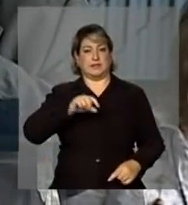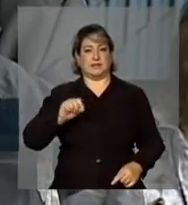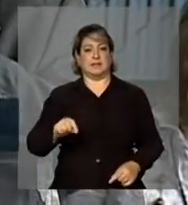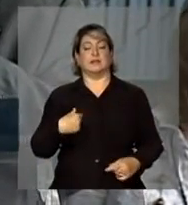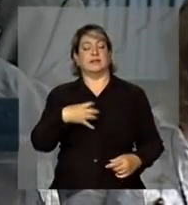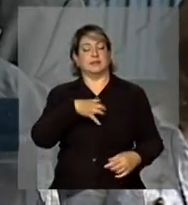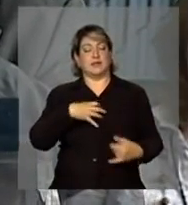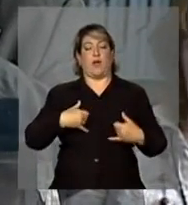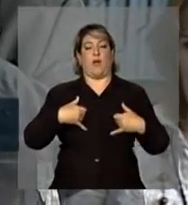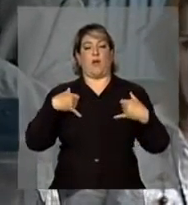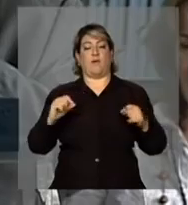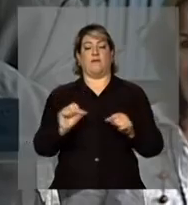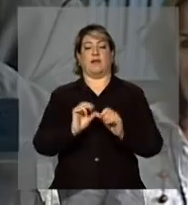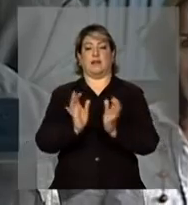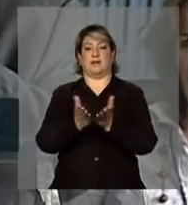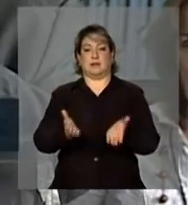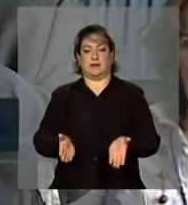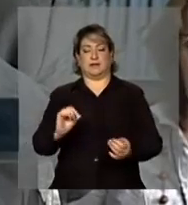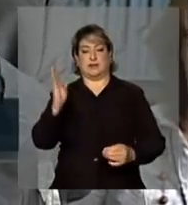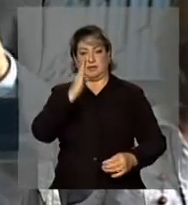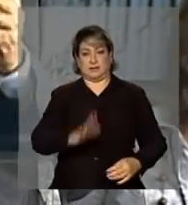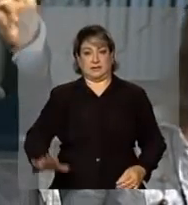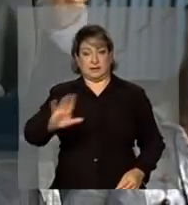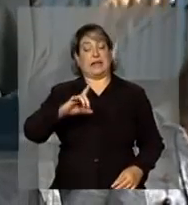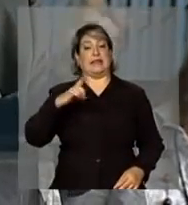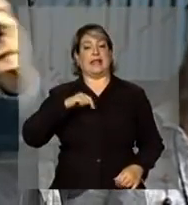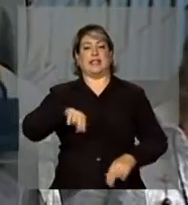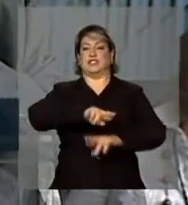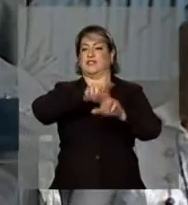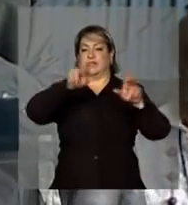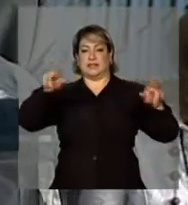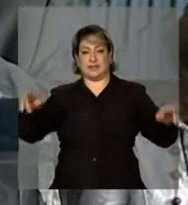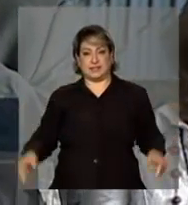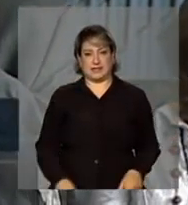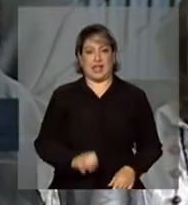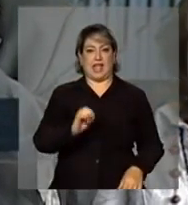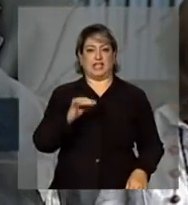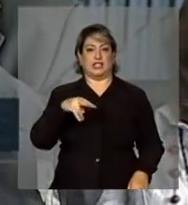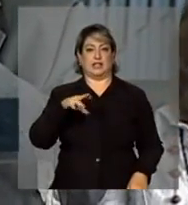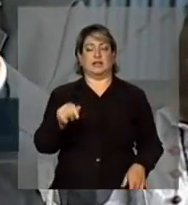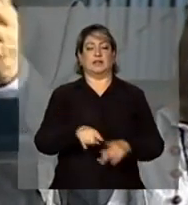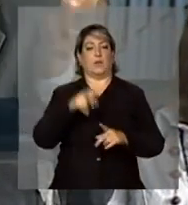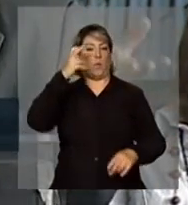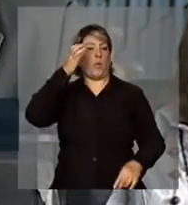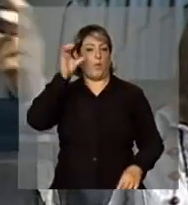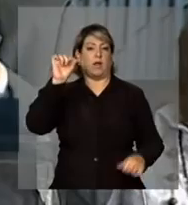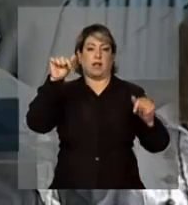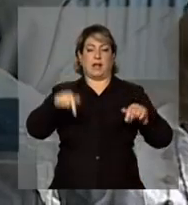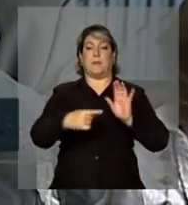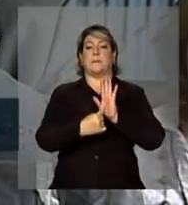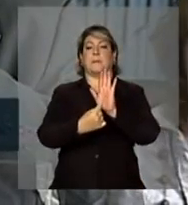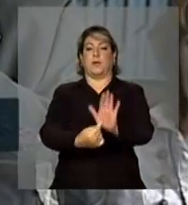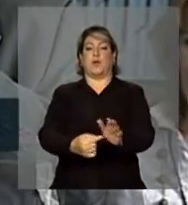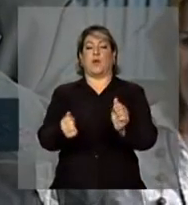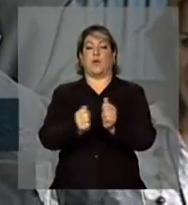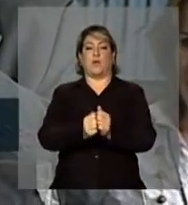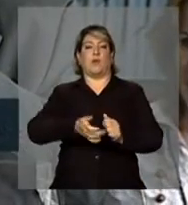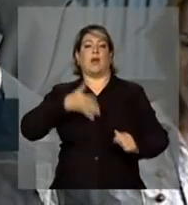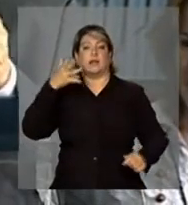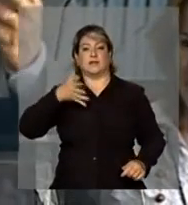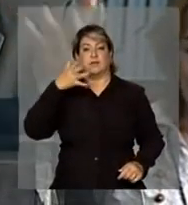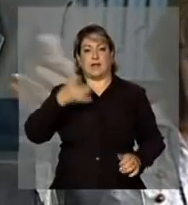me sinto orgulhoso em fazer parte dessa nação que tem essa diversidade étnica e cultural aqui demonstrada com as